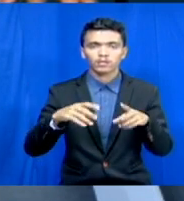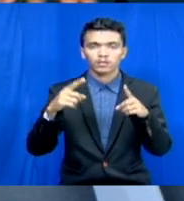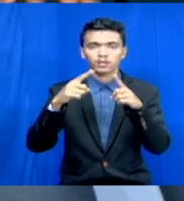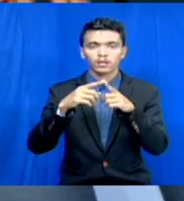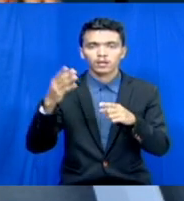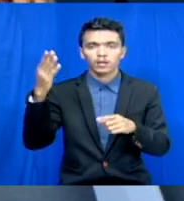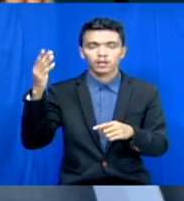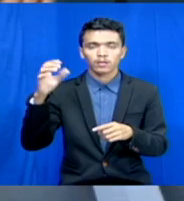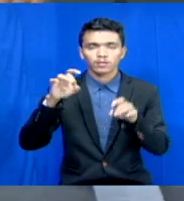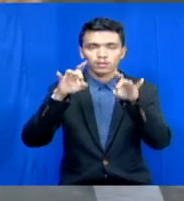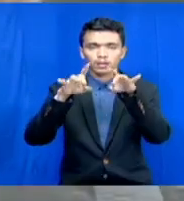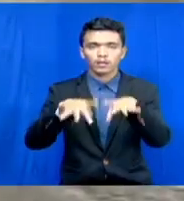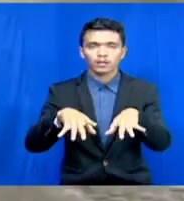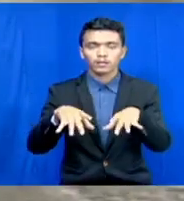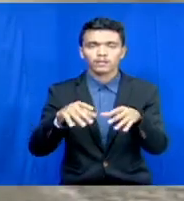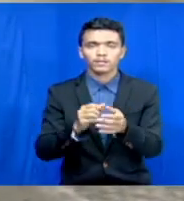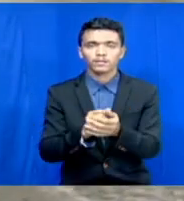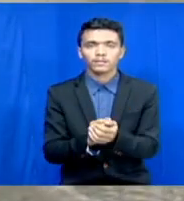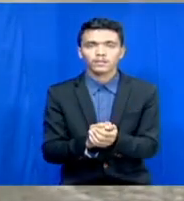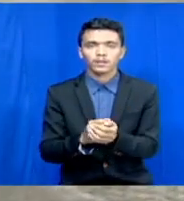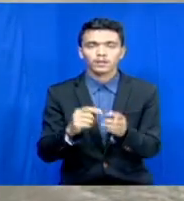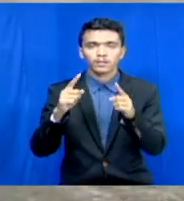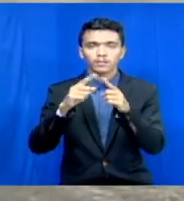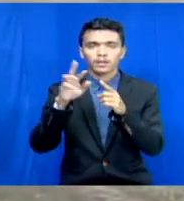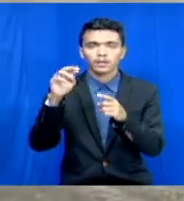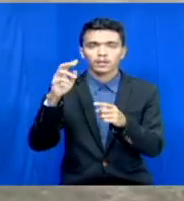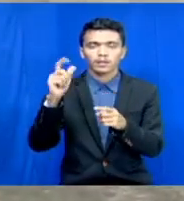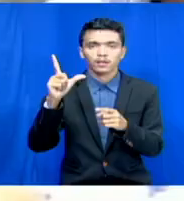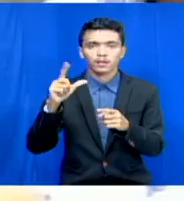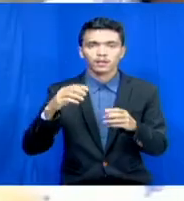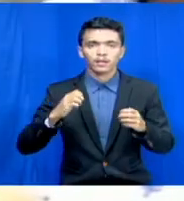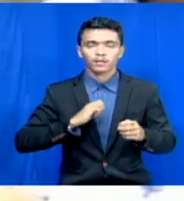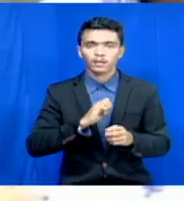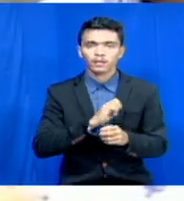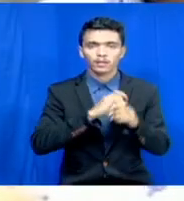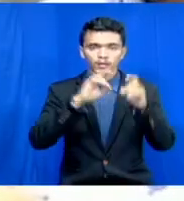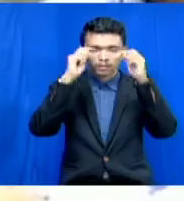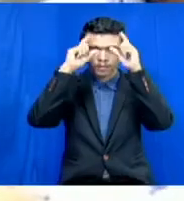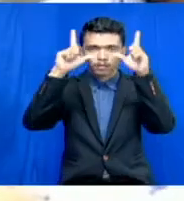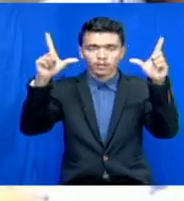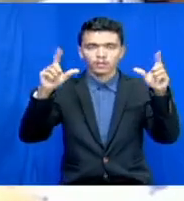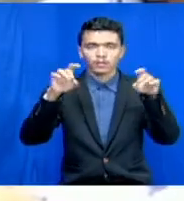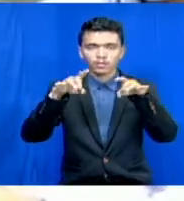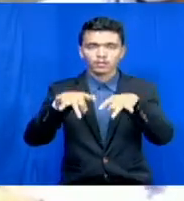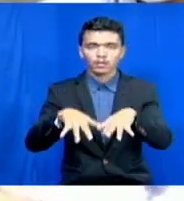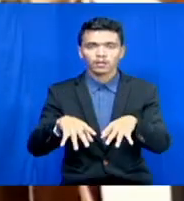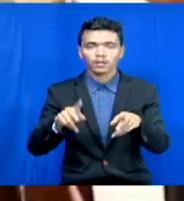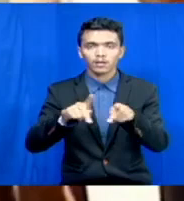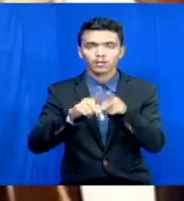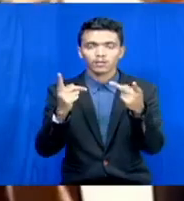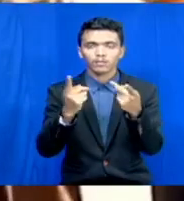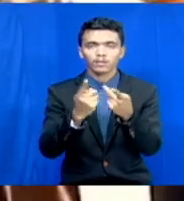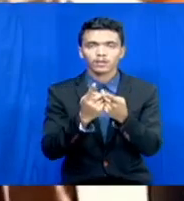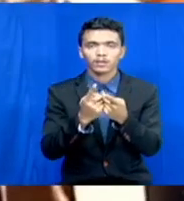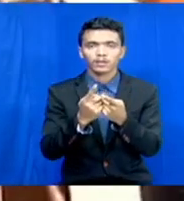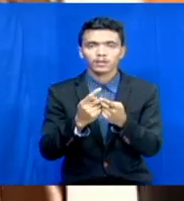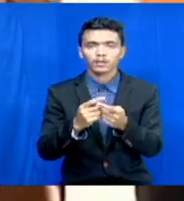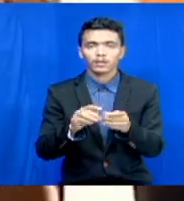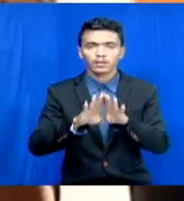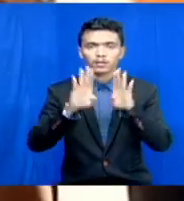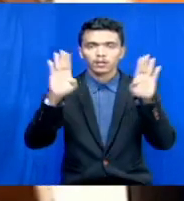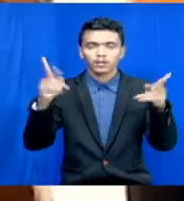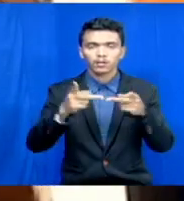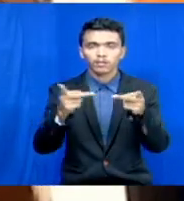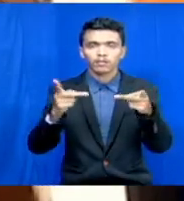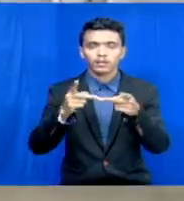a Austrália. Barte tel embaixador Timor-Leste ba Austrália Ines de Almeida teten companhia Hillwood Beers se loque